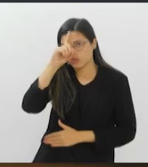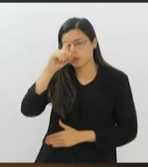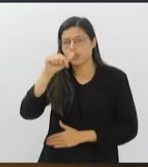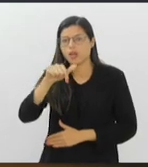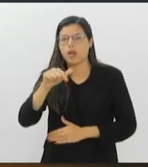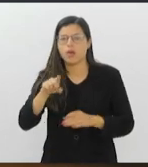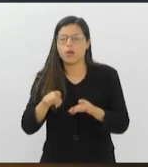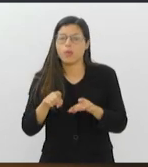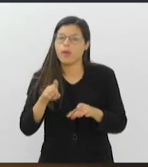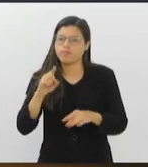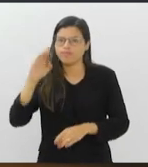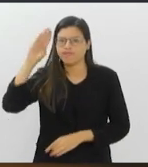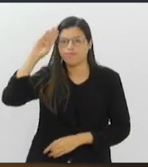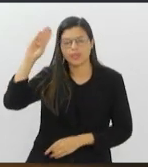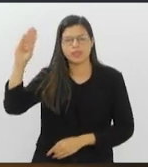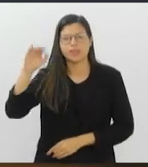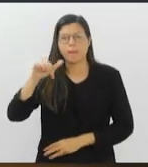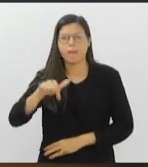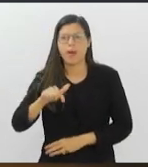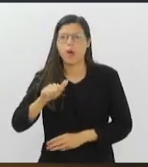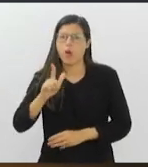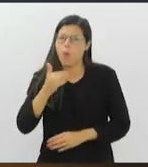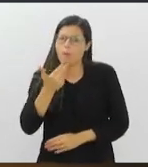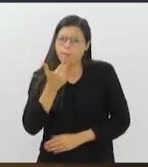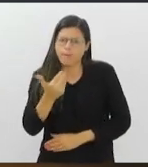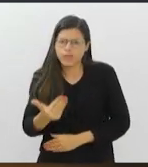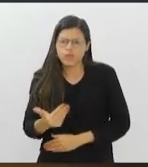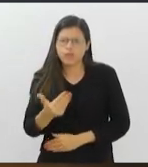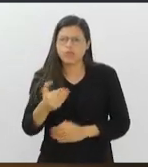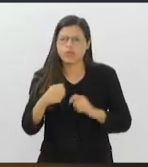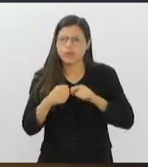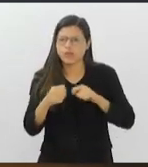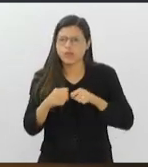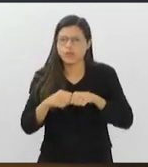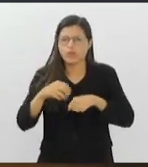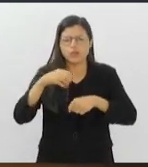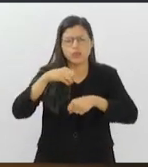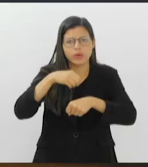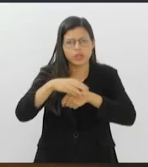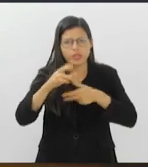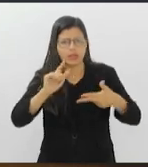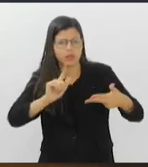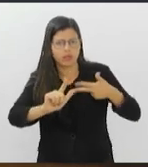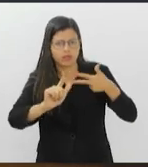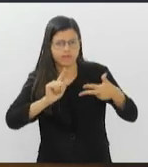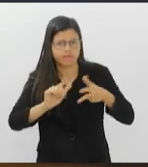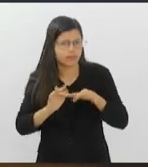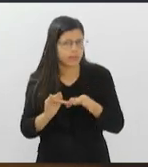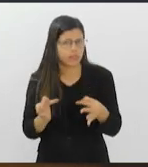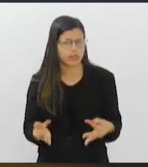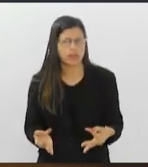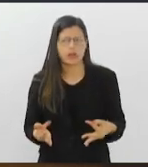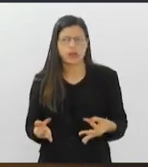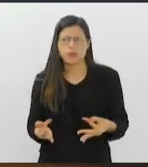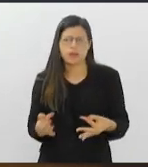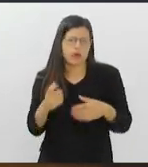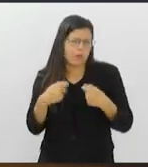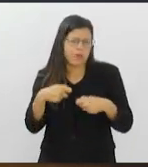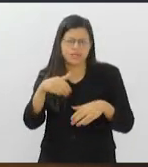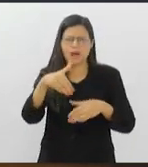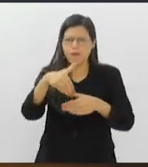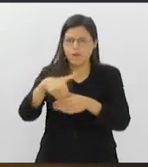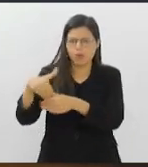Então, esse é um encaminhamento que a gente faz por indicação legislativa simples. Então, sequer vem a